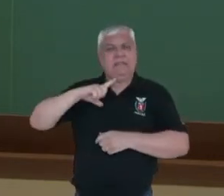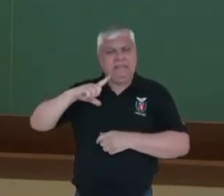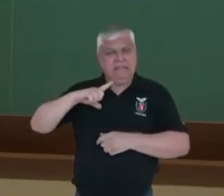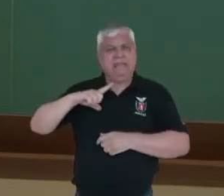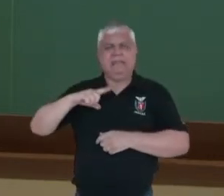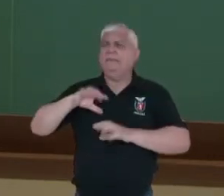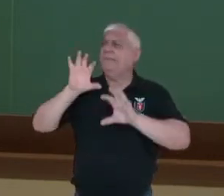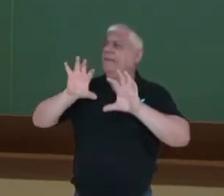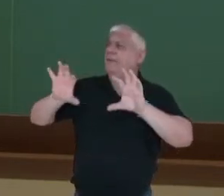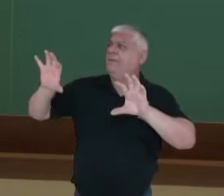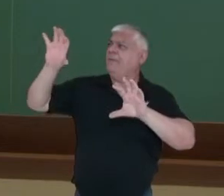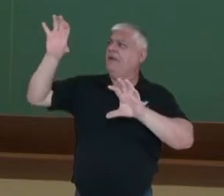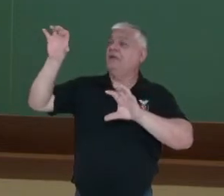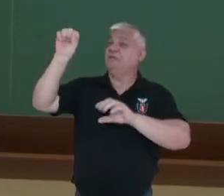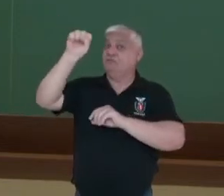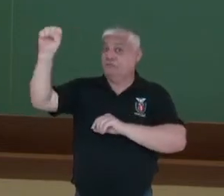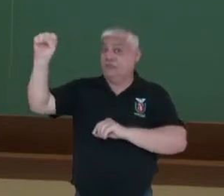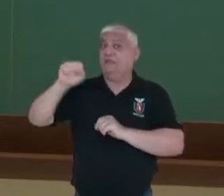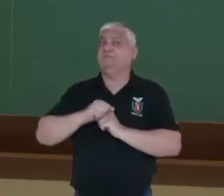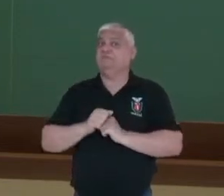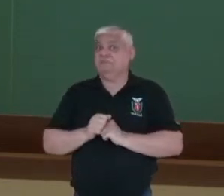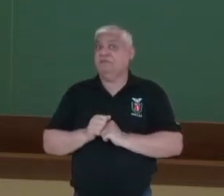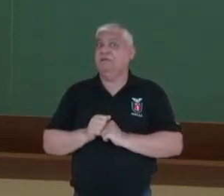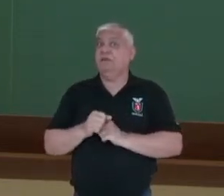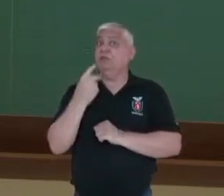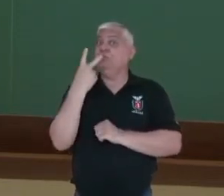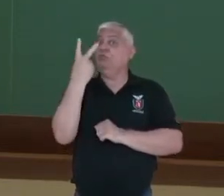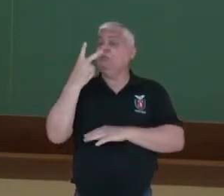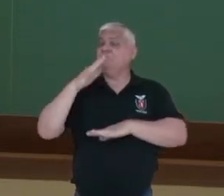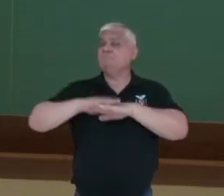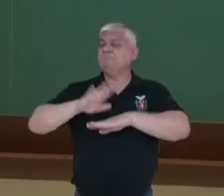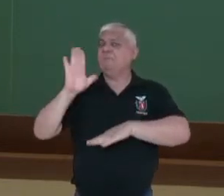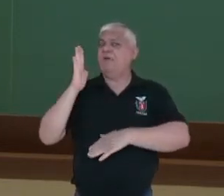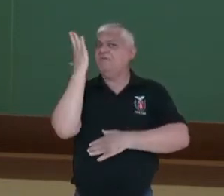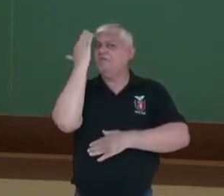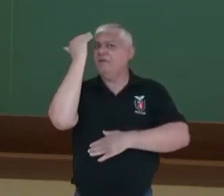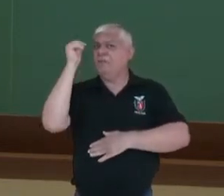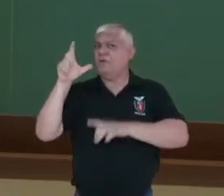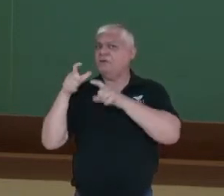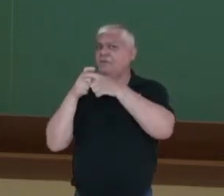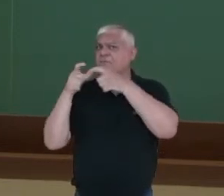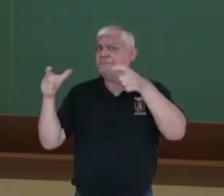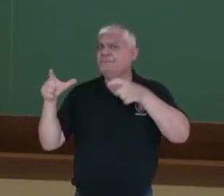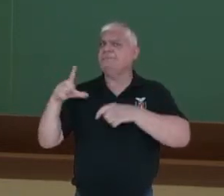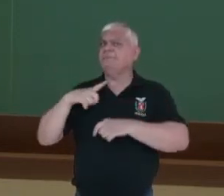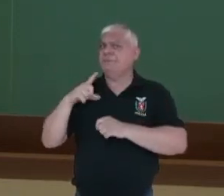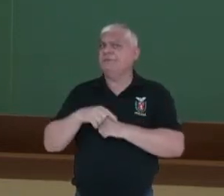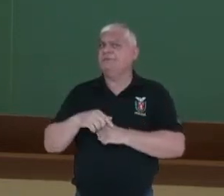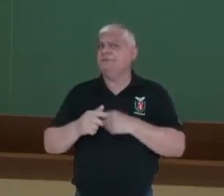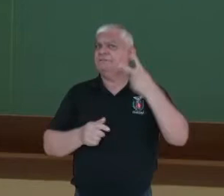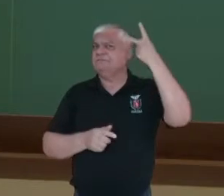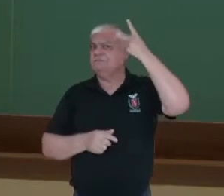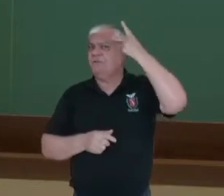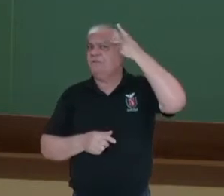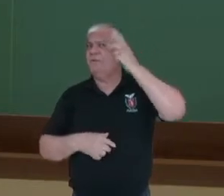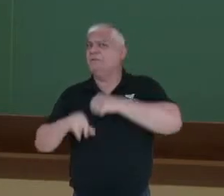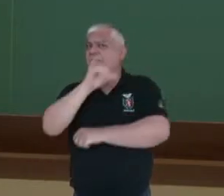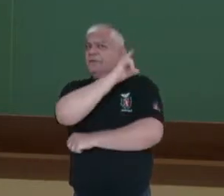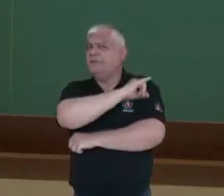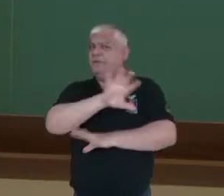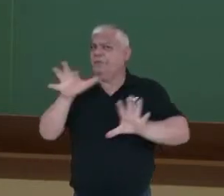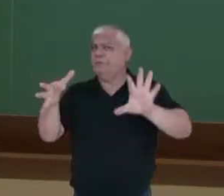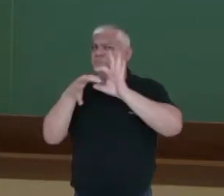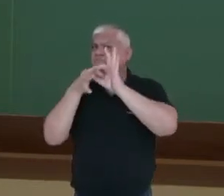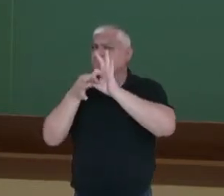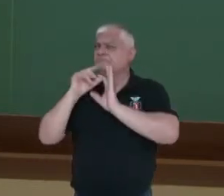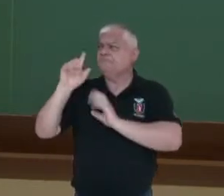regiões metropolitanas no Sudeste, inclusive as duas maiores estão presentes no Sudeste. São Paulo e Rio de Janeiro